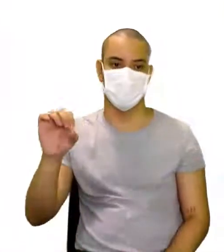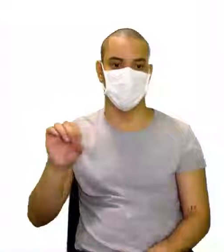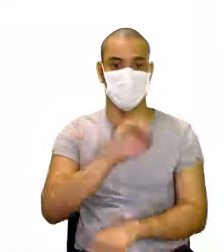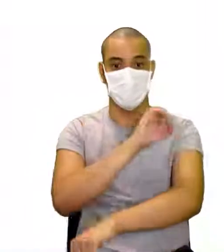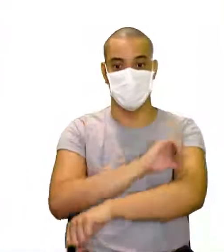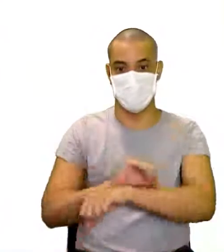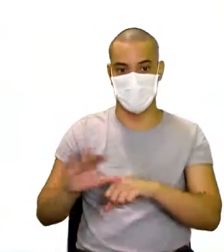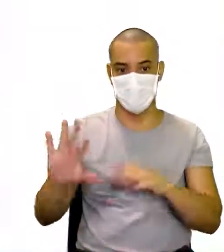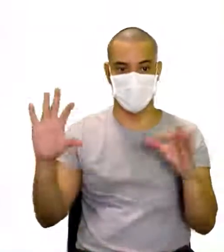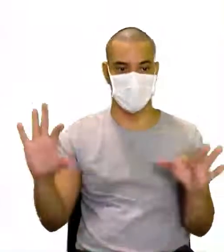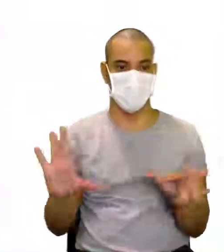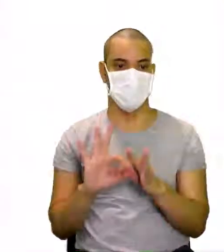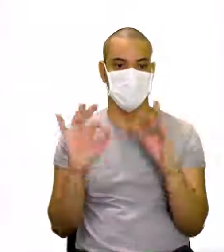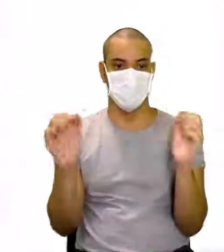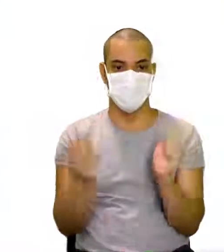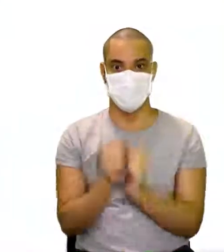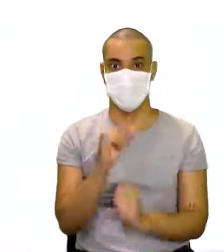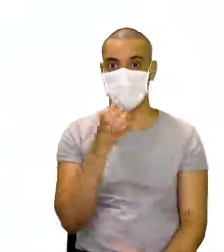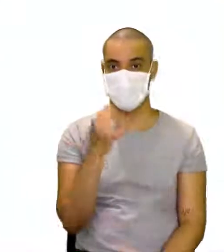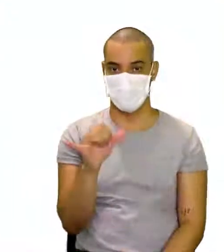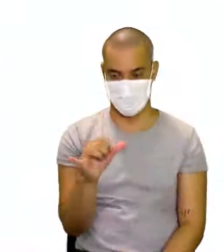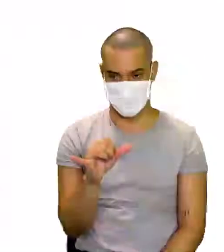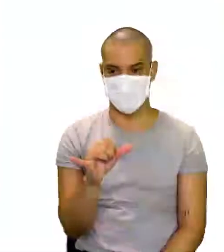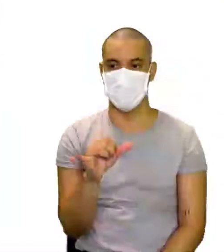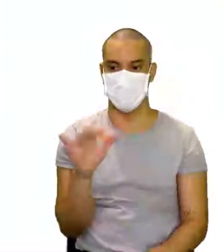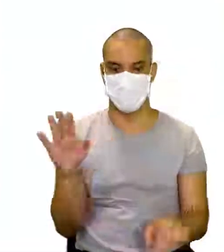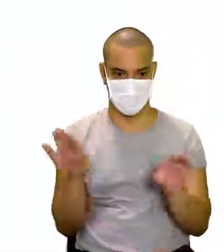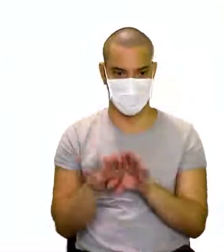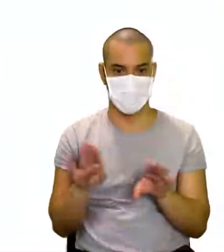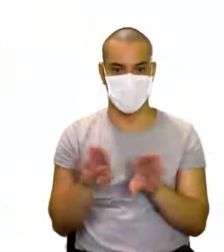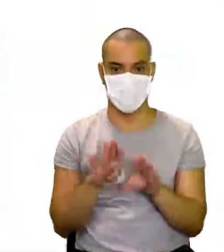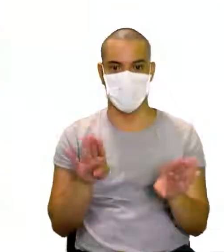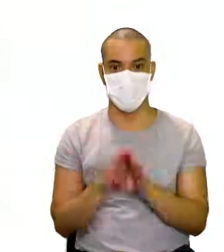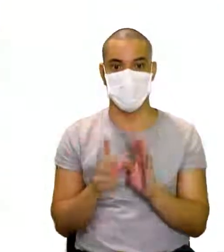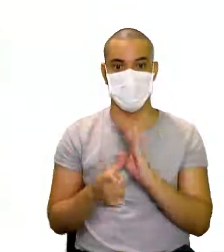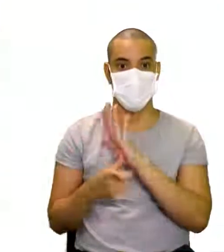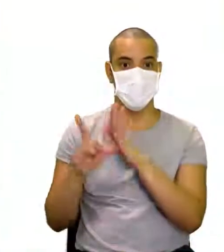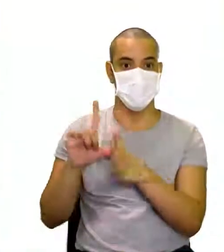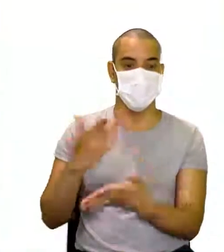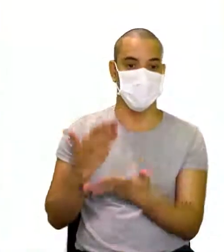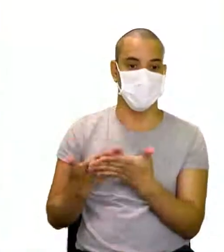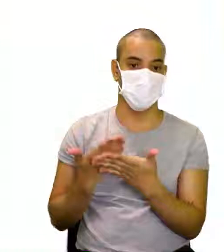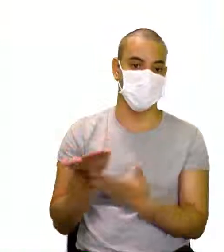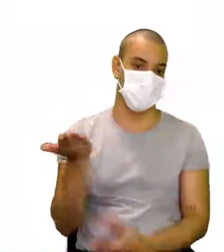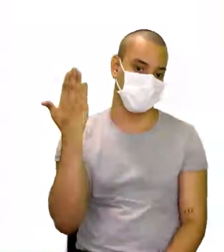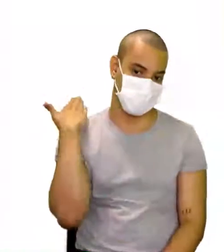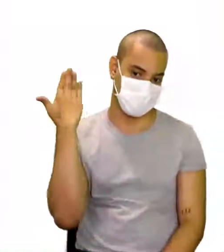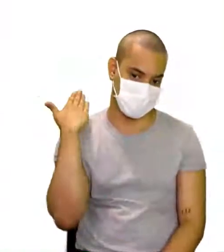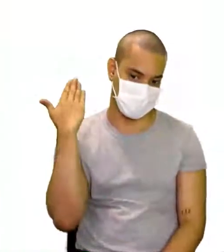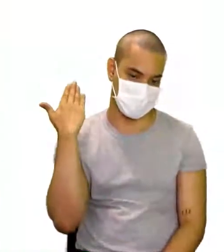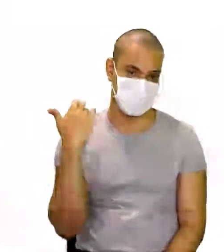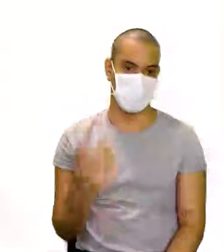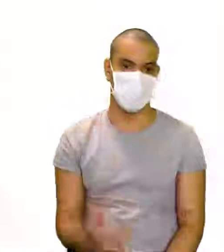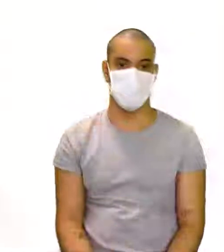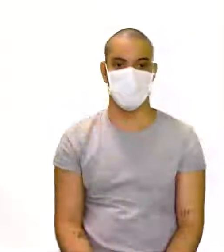condutores que estejam conduzindo correntes elétricas, como nós estávamos estudando aí no